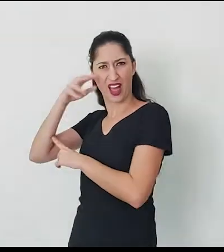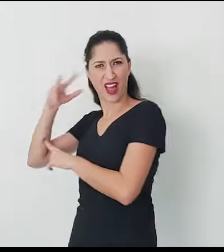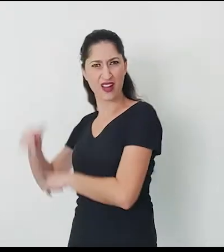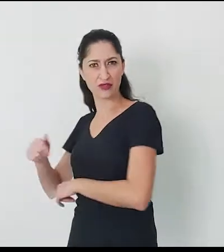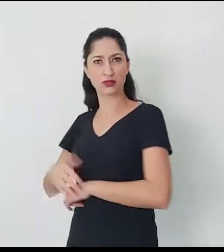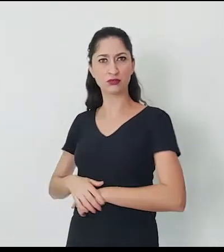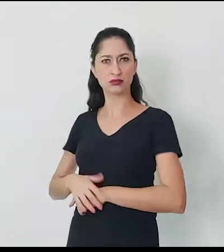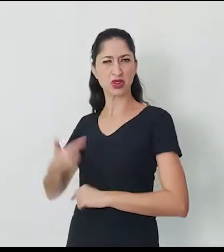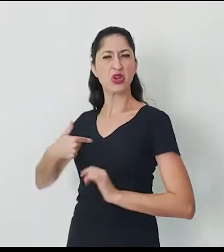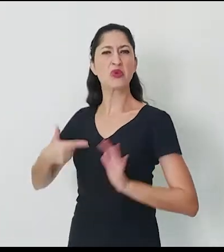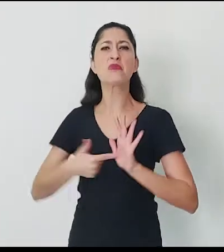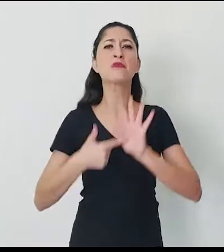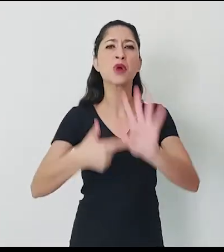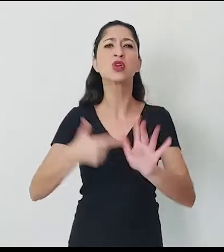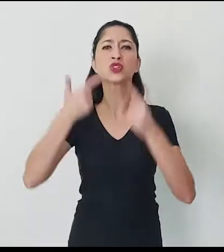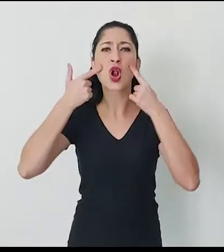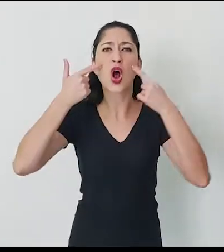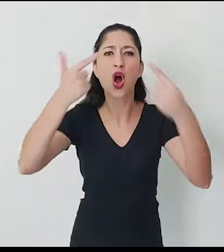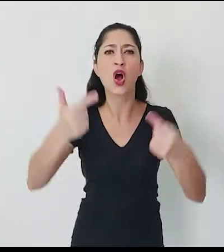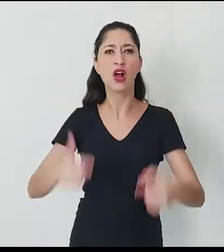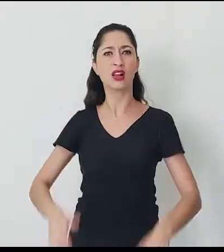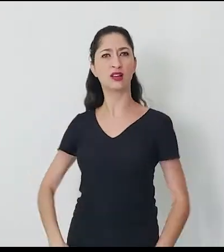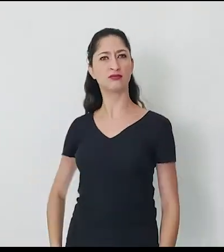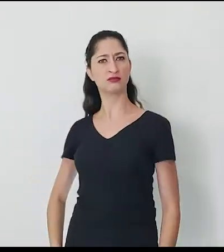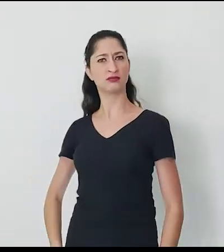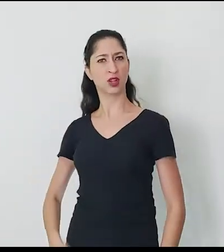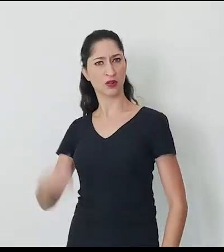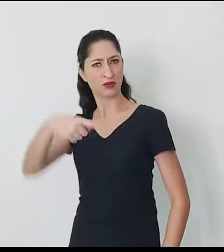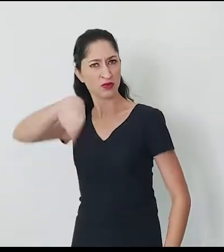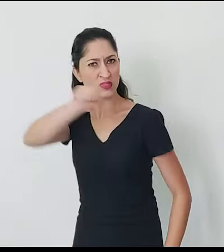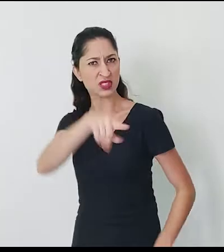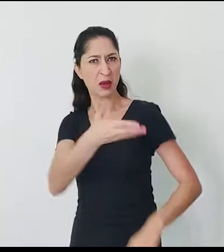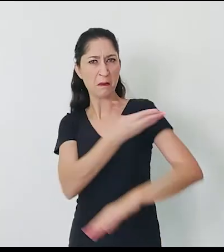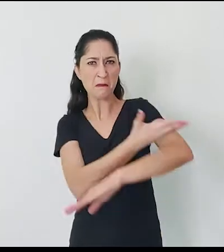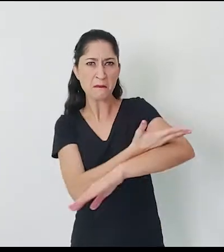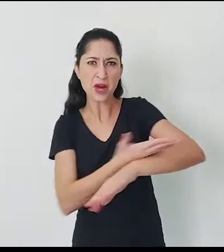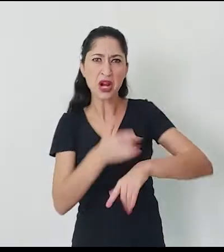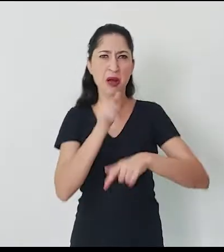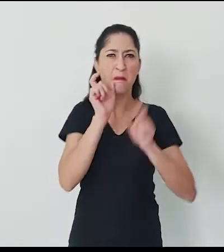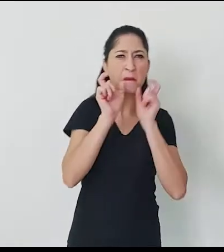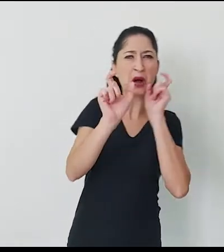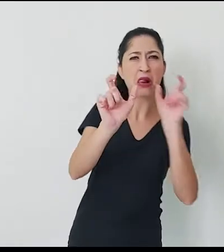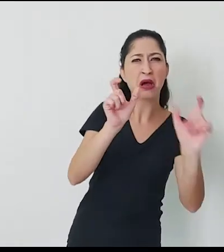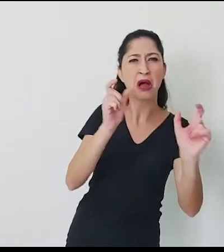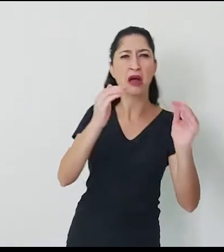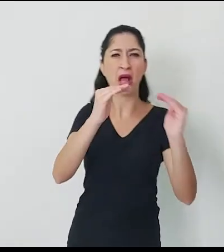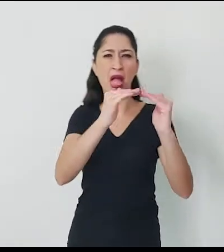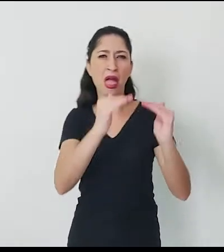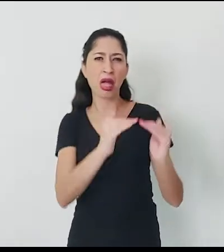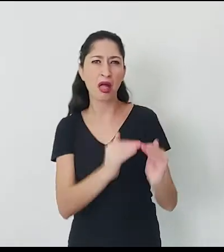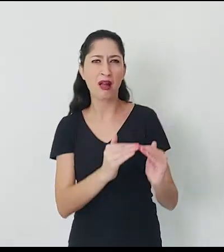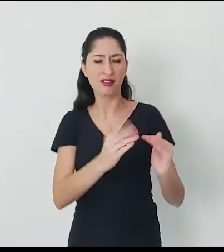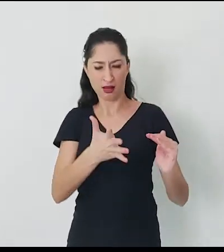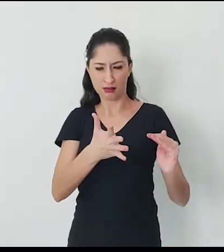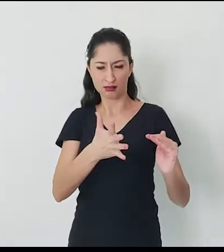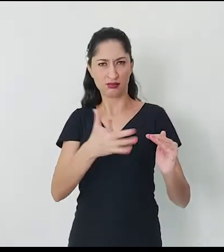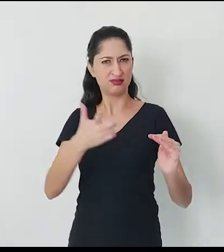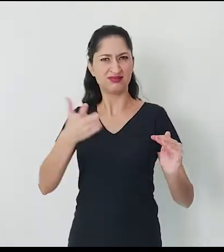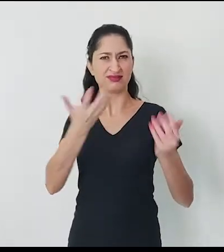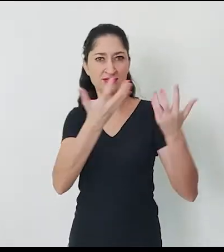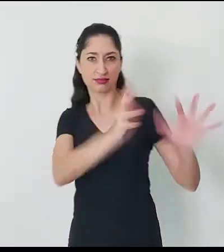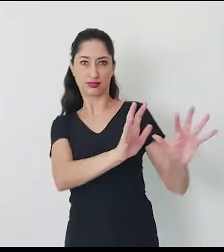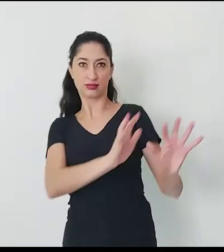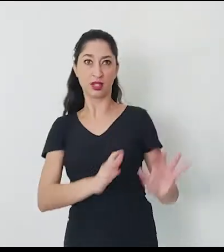de palavrinhas que rima escarro com cigarro. E eu trago meu corpo, esse corpo preto diaspórico, que